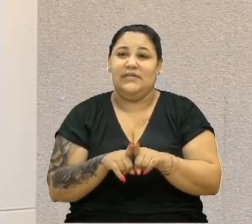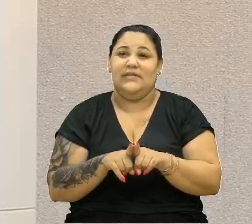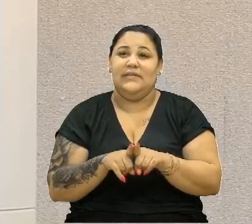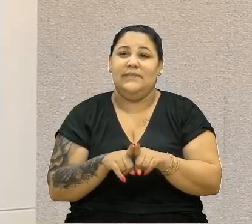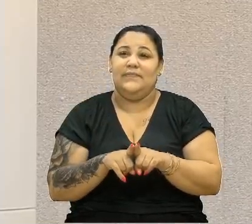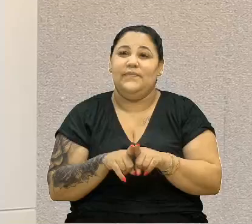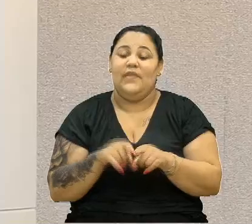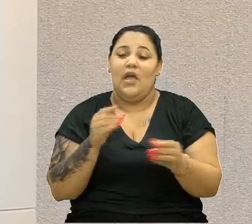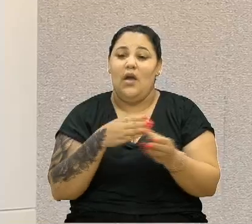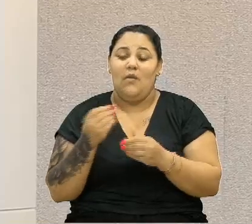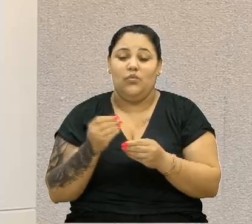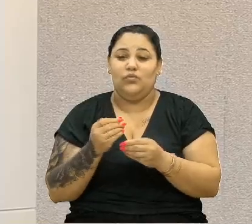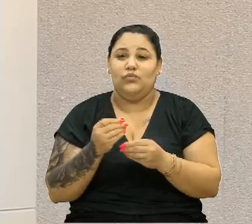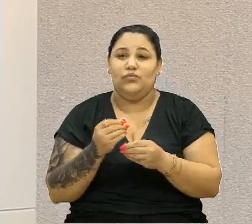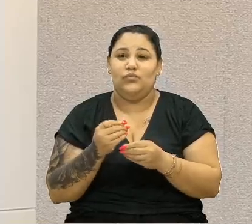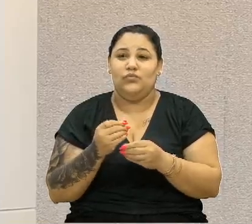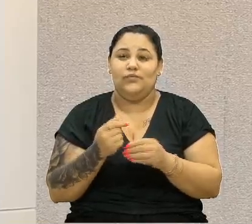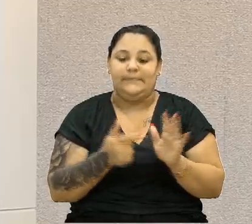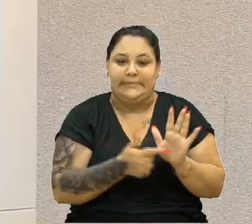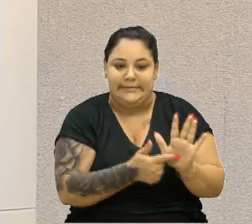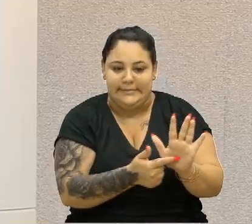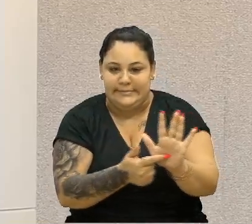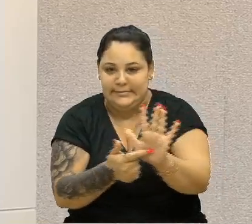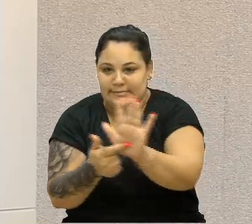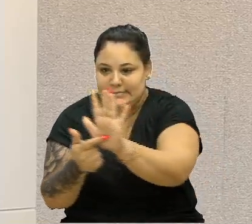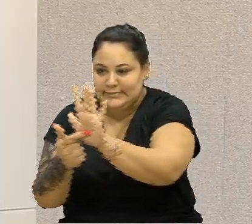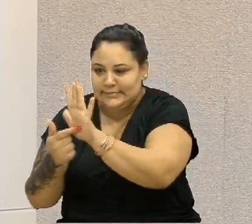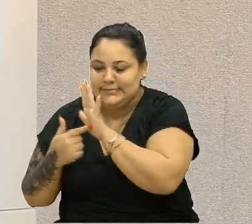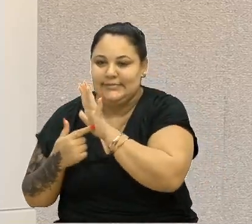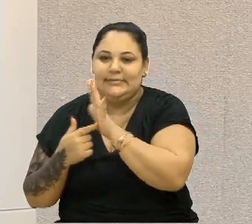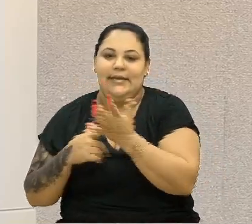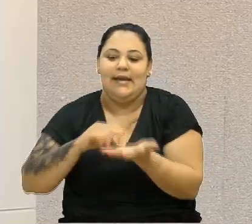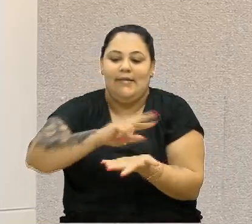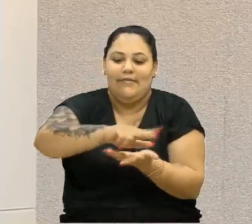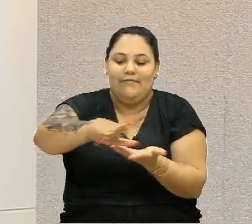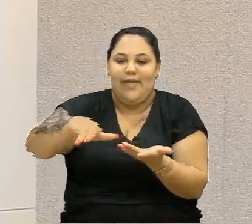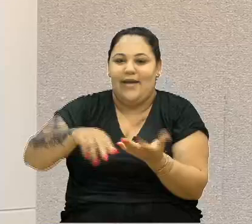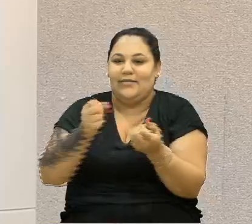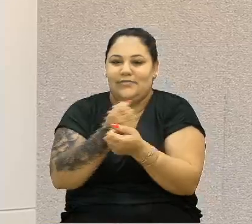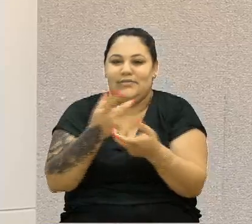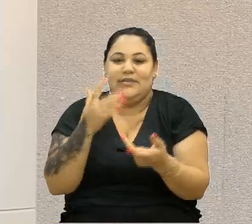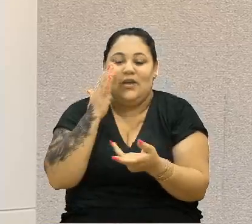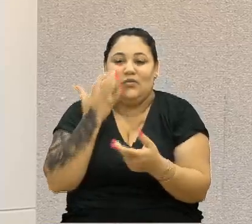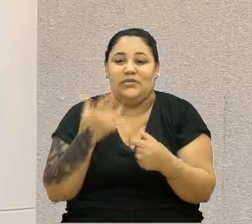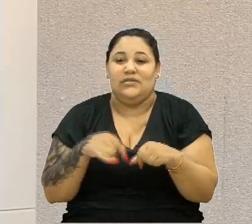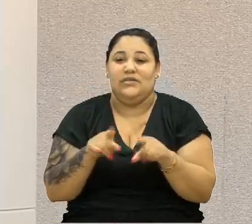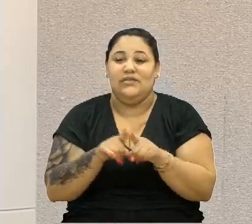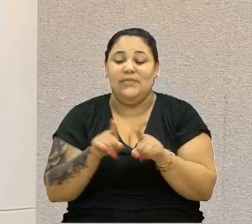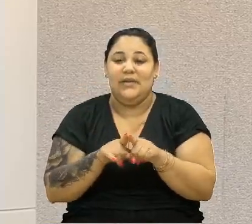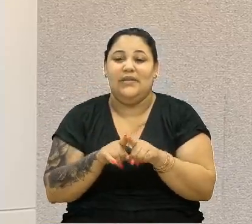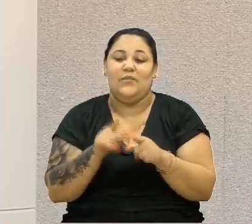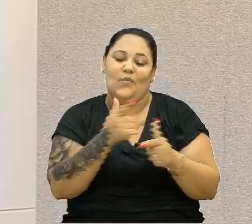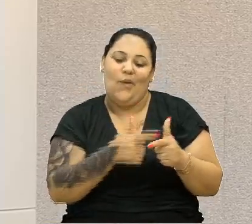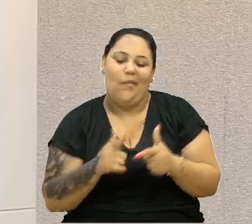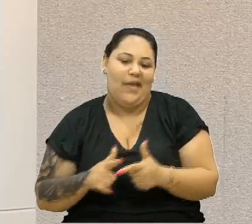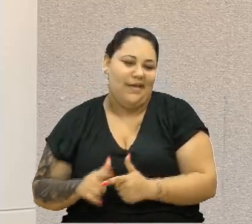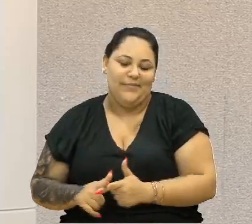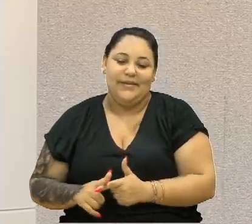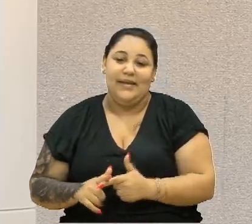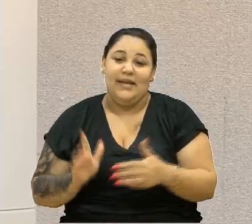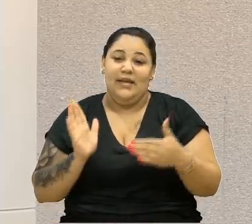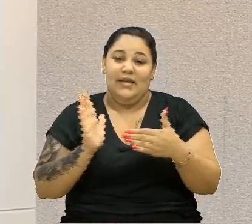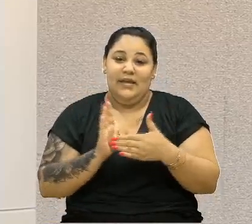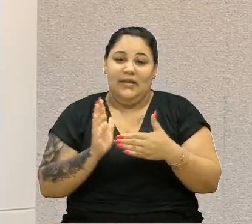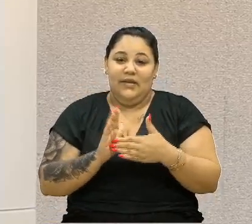muito mais expostos a diversos fatores, coisas, situações, até que